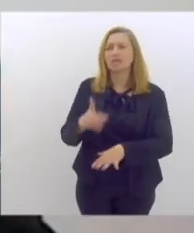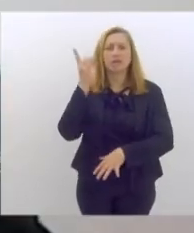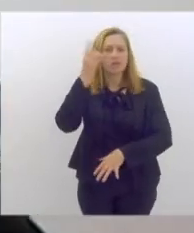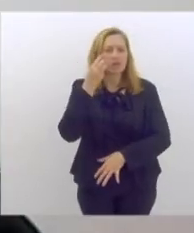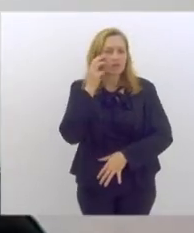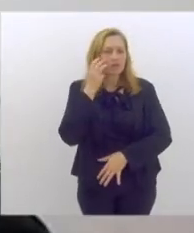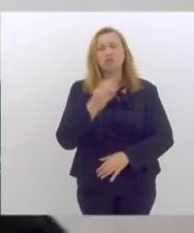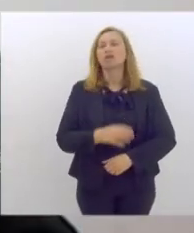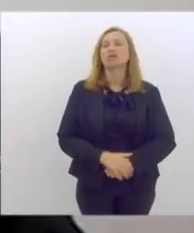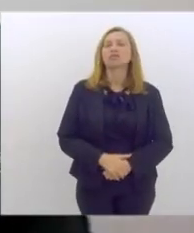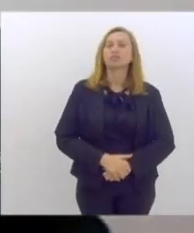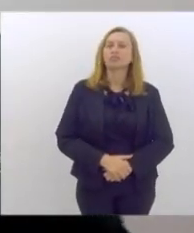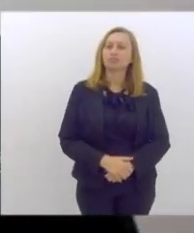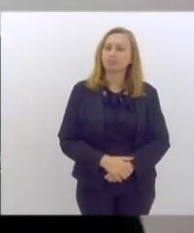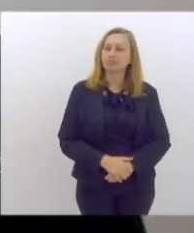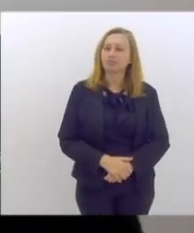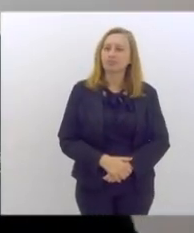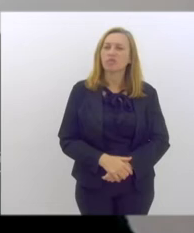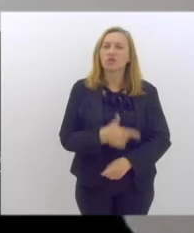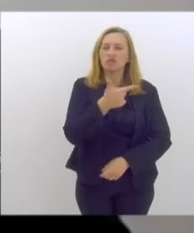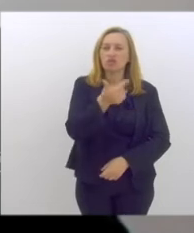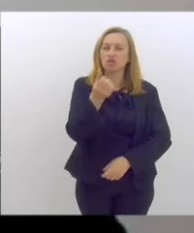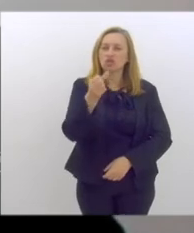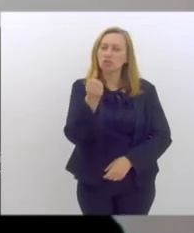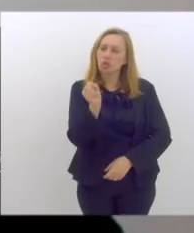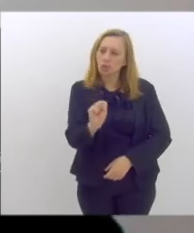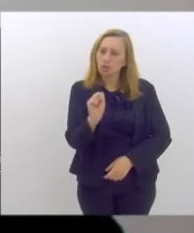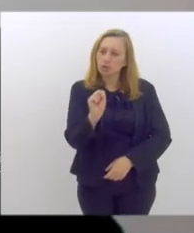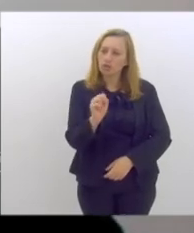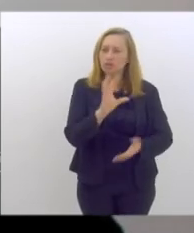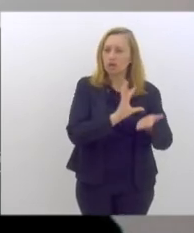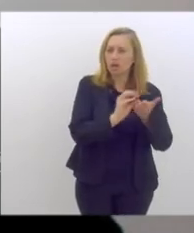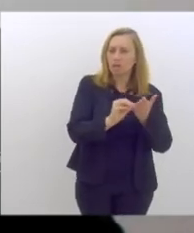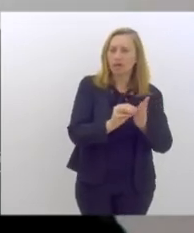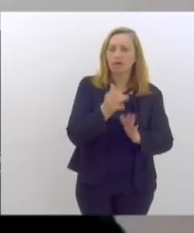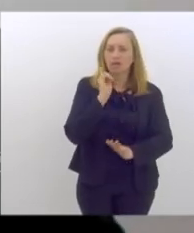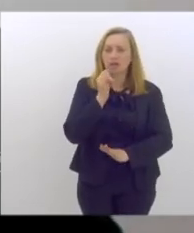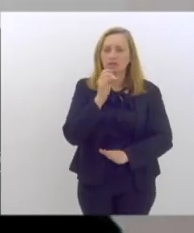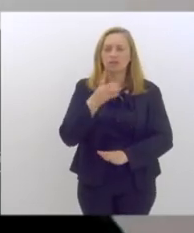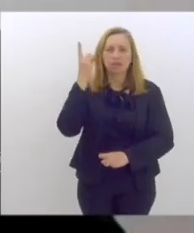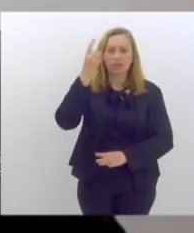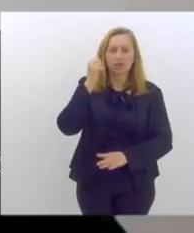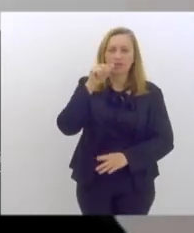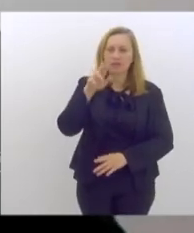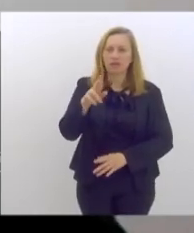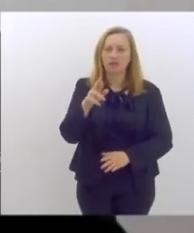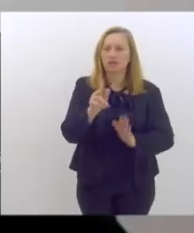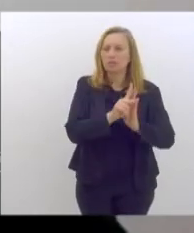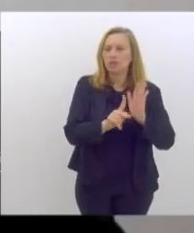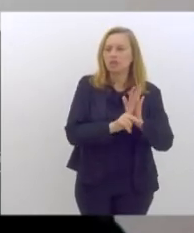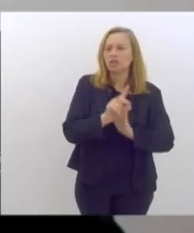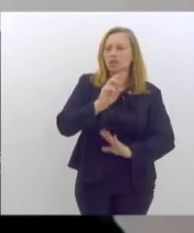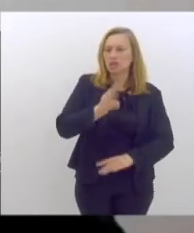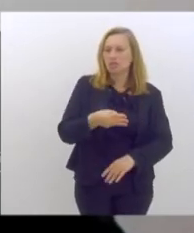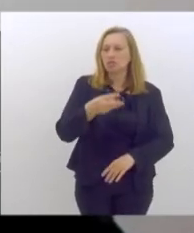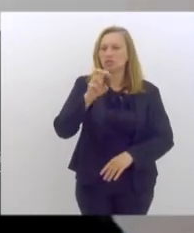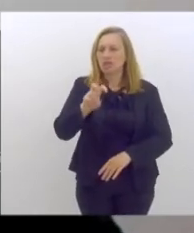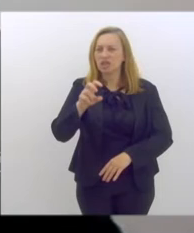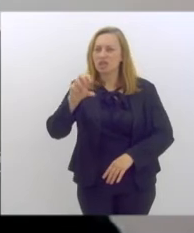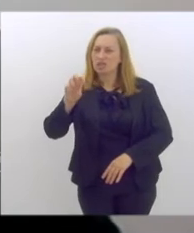waldeck Carneiro 28 da pauta relator Deputado rosenverg Reis projeto de lei nº